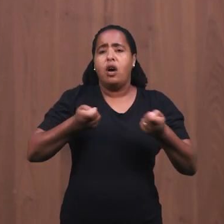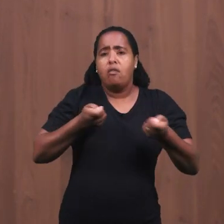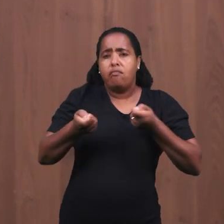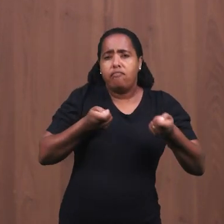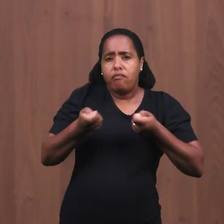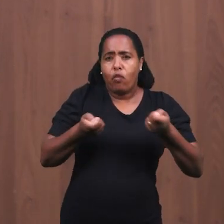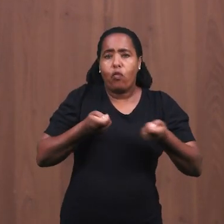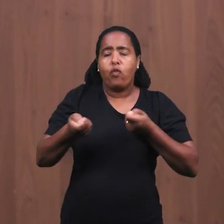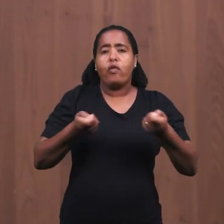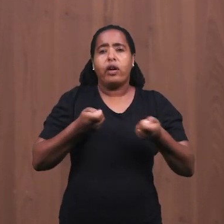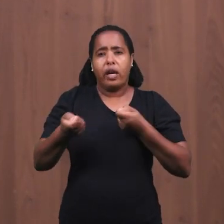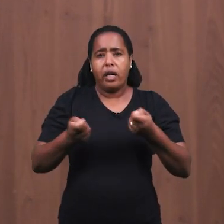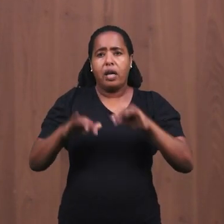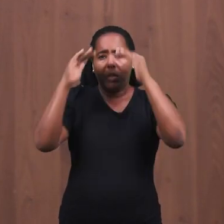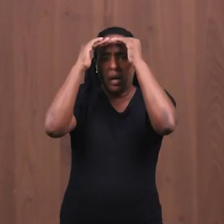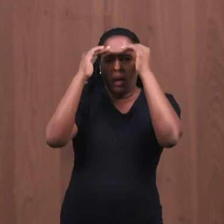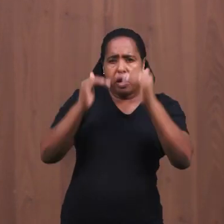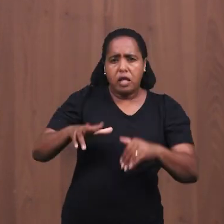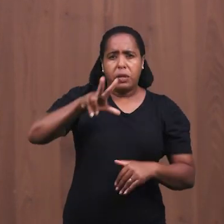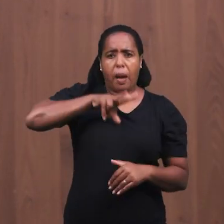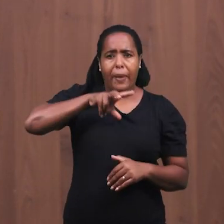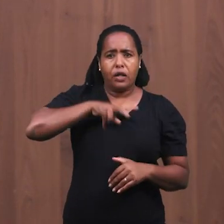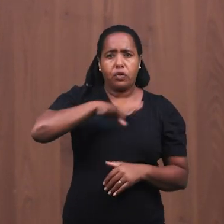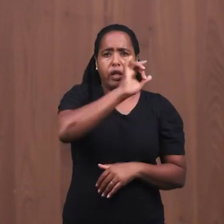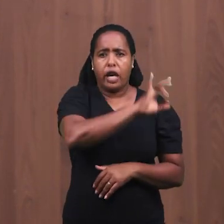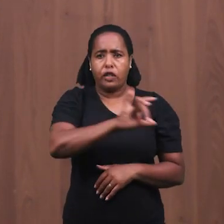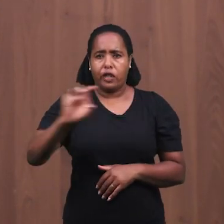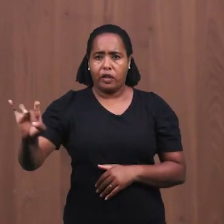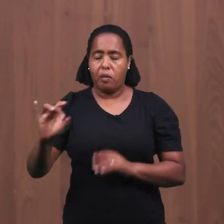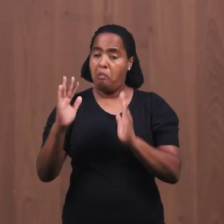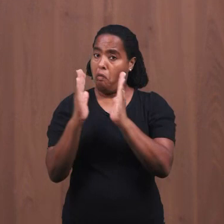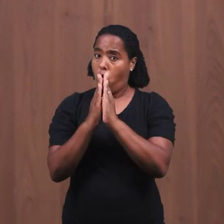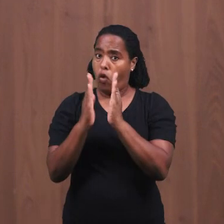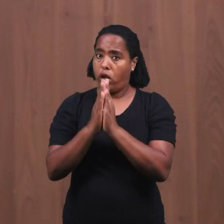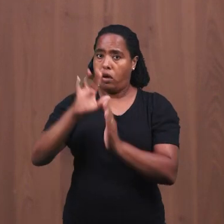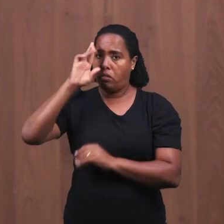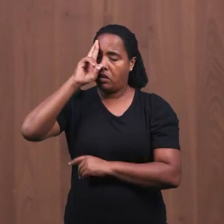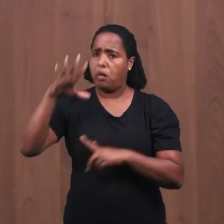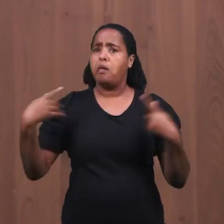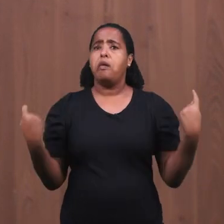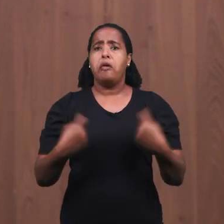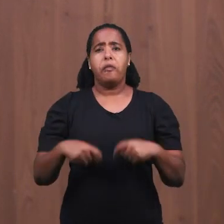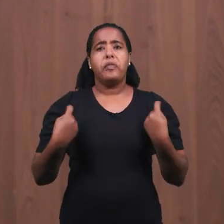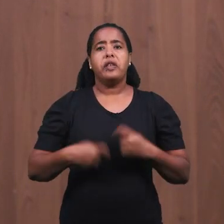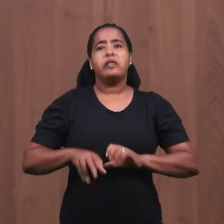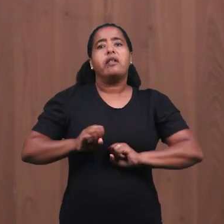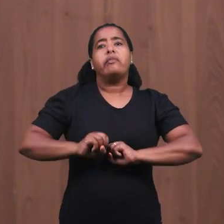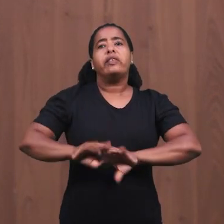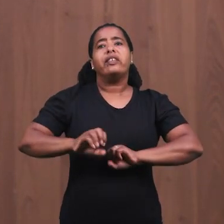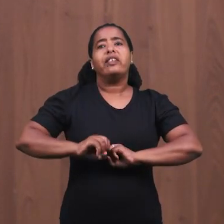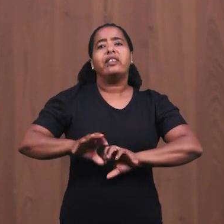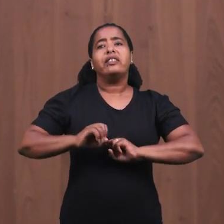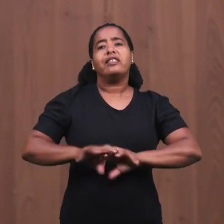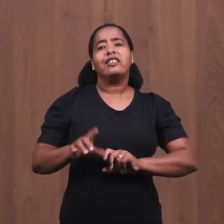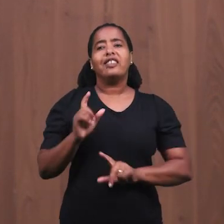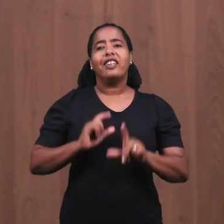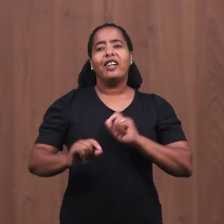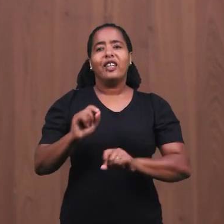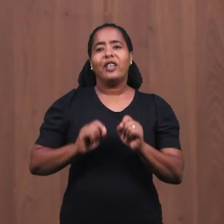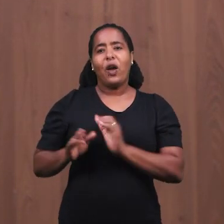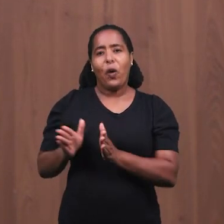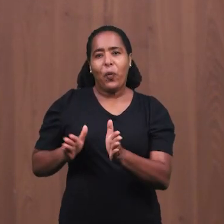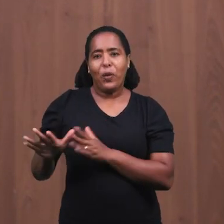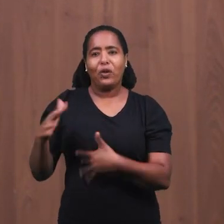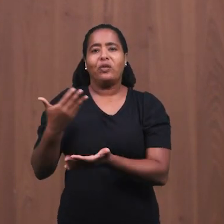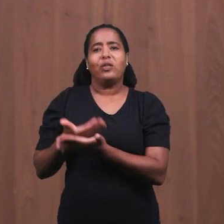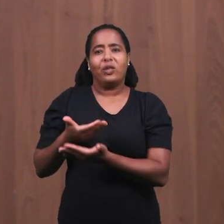equilíbrio, respeitando a singularidade de cada um e orando ao Senhor, precisamos ensiná-los que este é um tempo